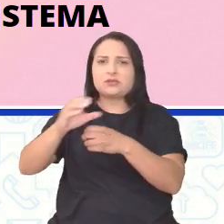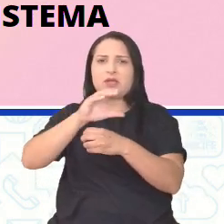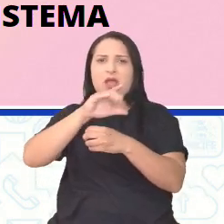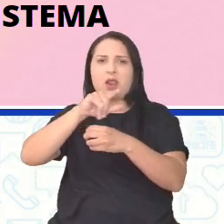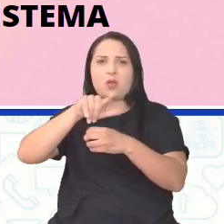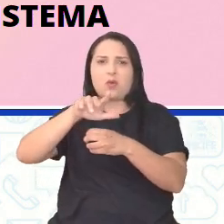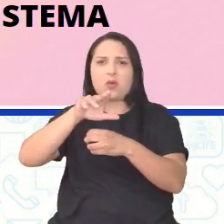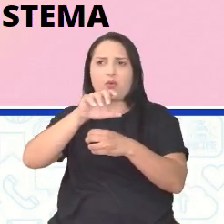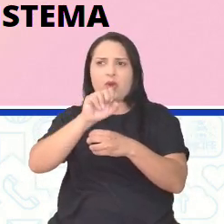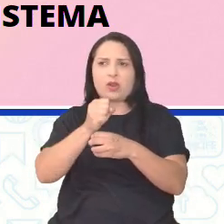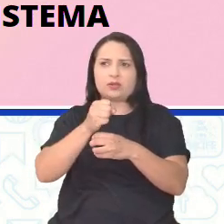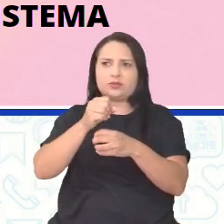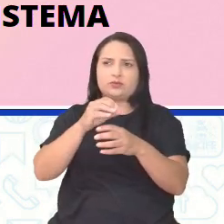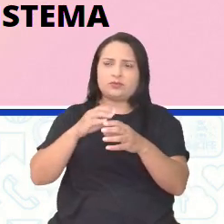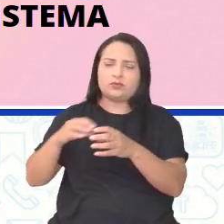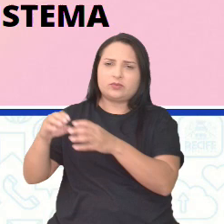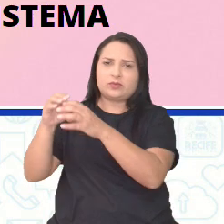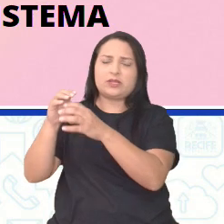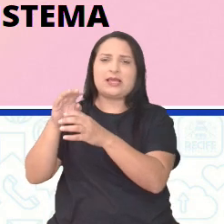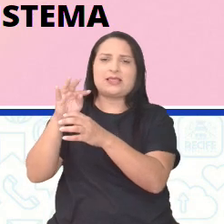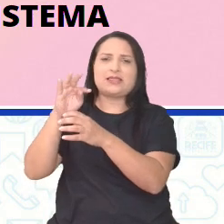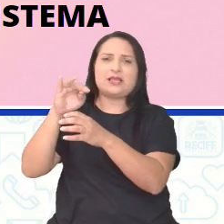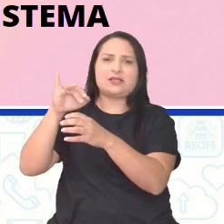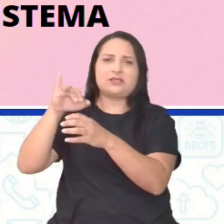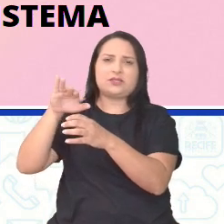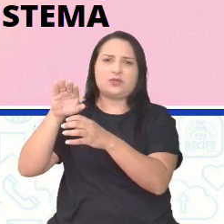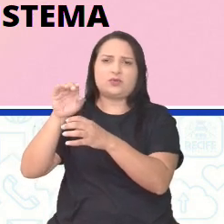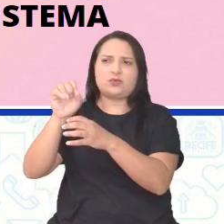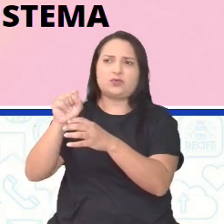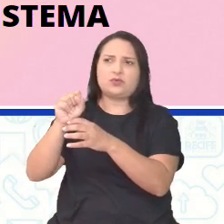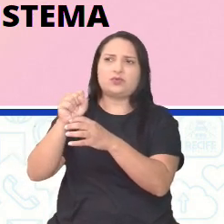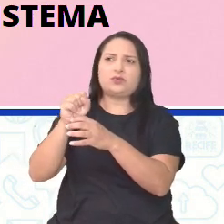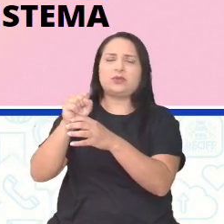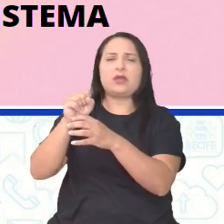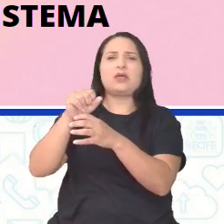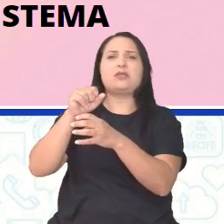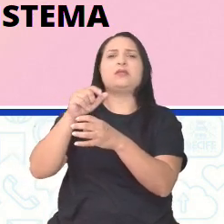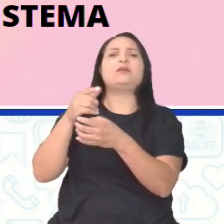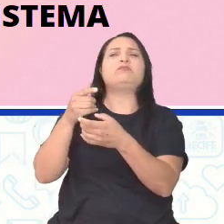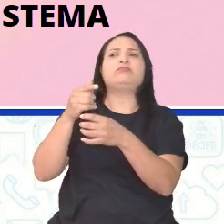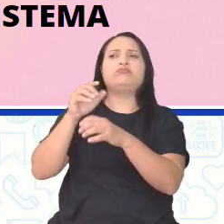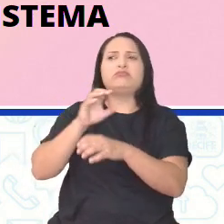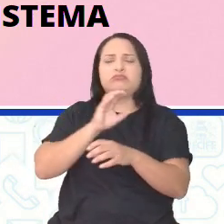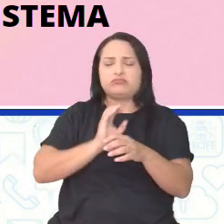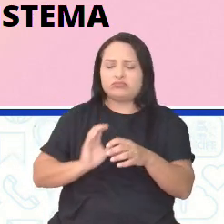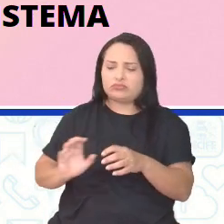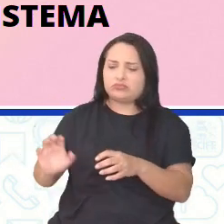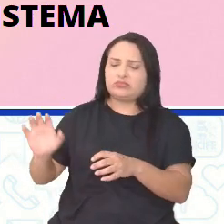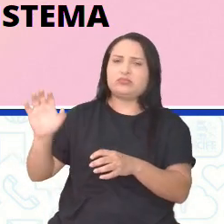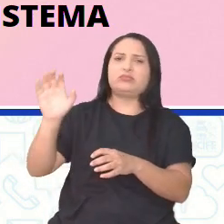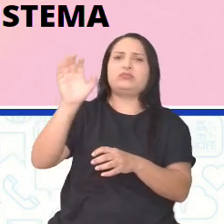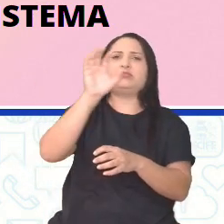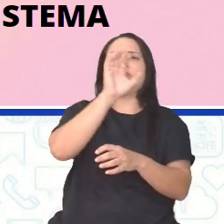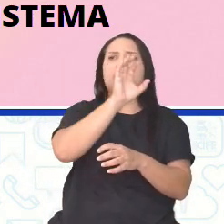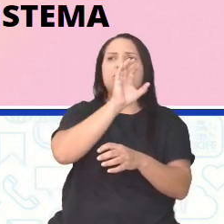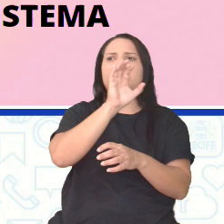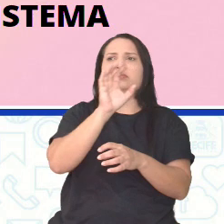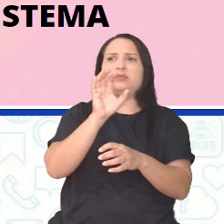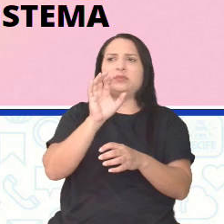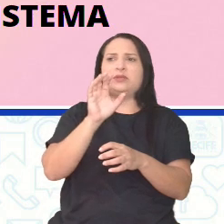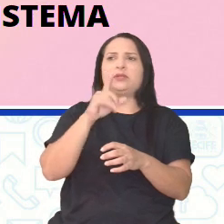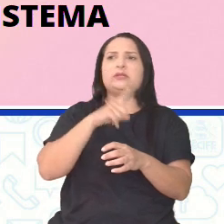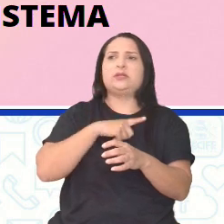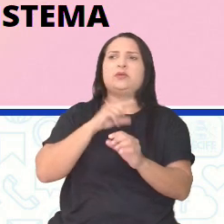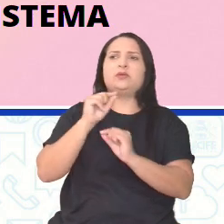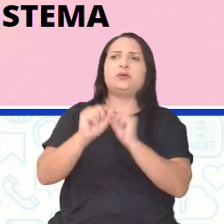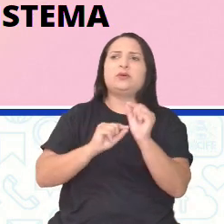O conjunto de tecido forma os órgãos. Vários órgãos, né, formam um sistema. E vários sistemas vão